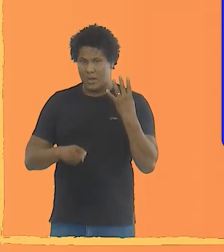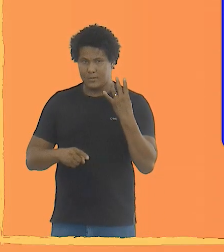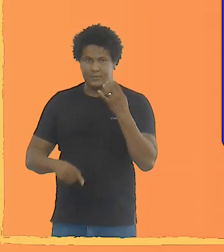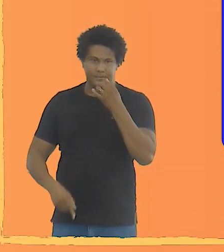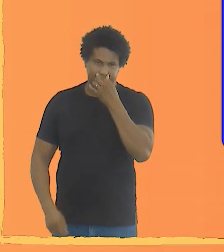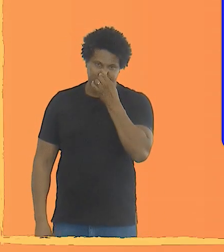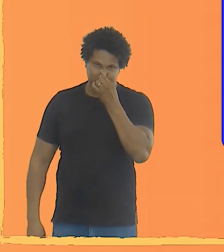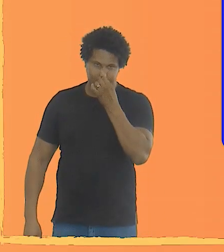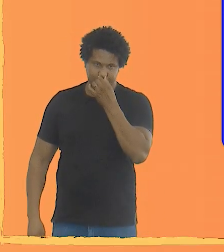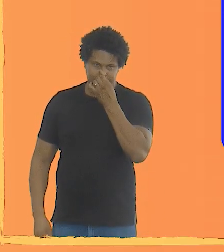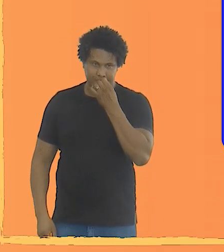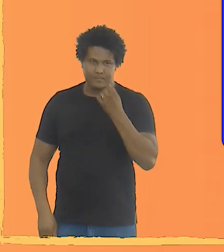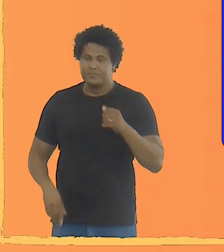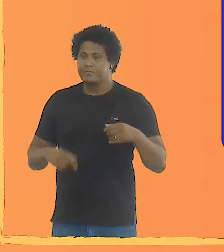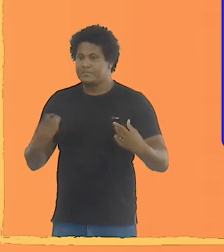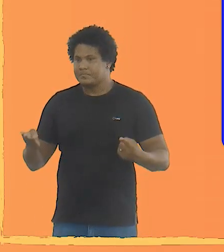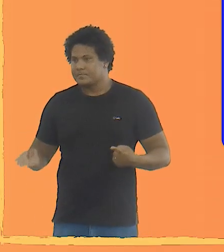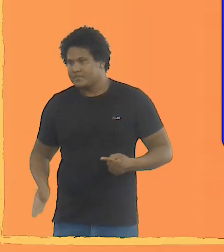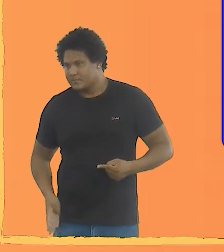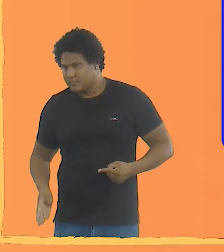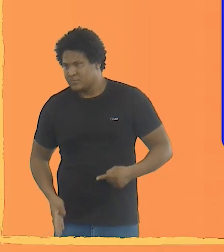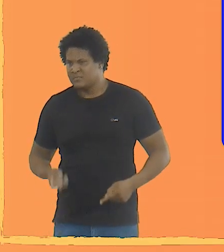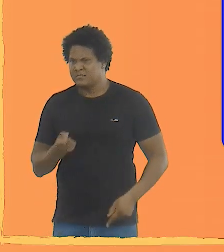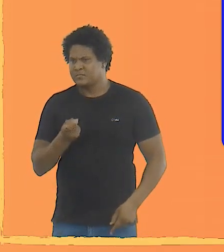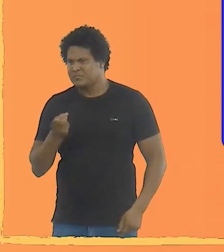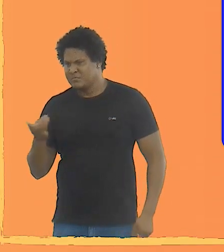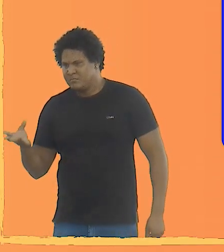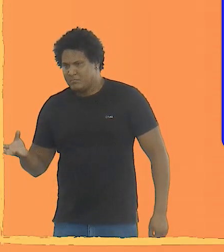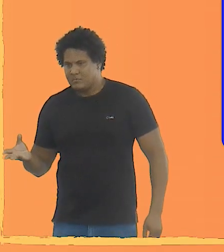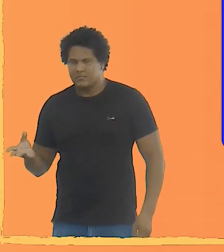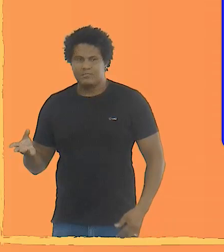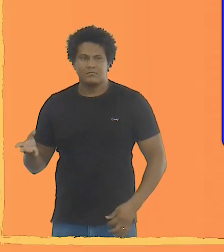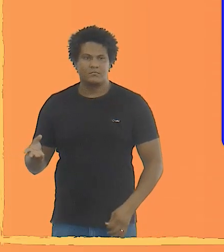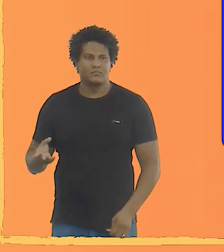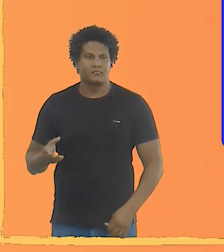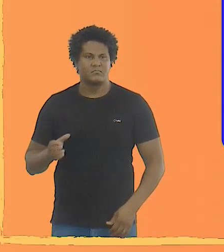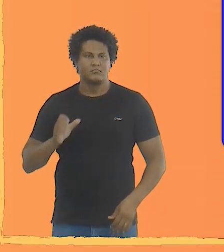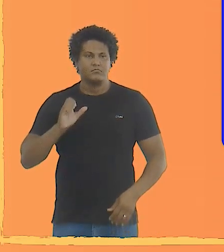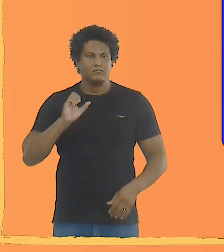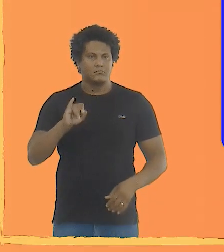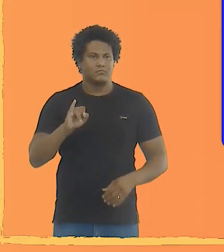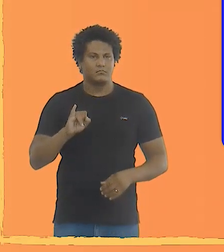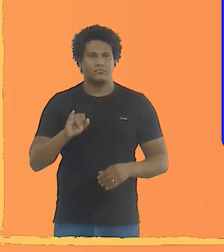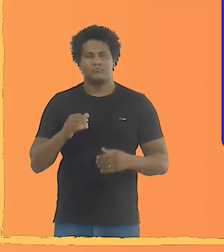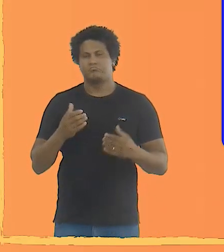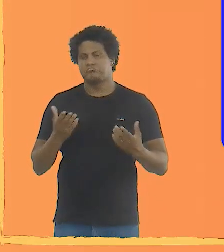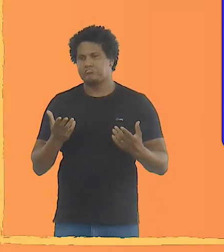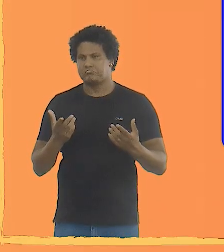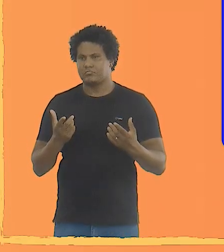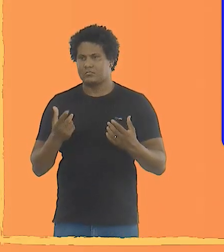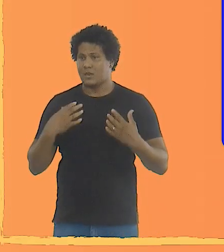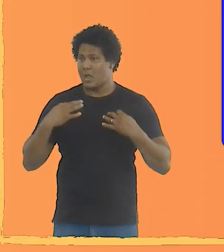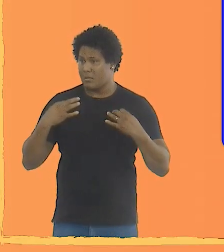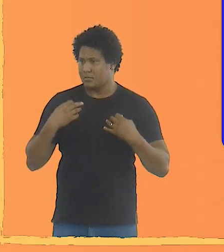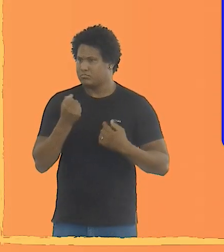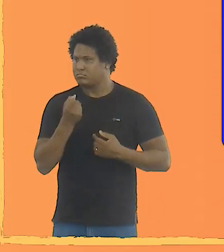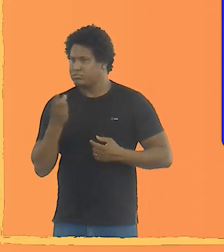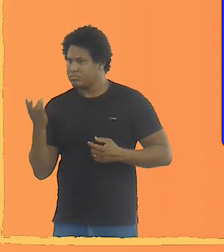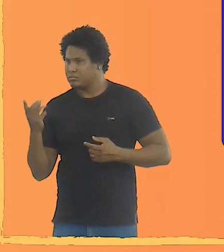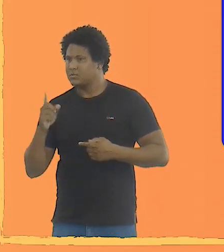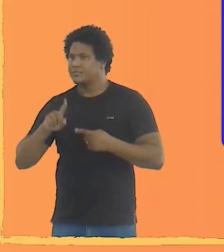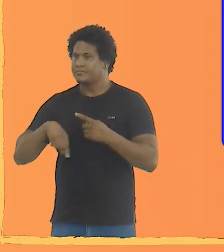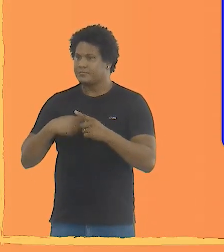saber a quantidade de calças que ele tem. Se a gente pegar a quantidade de camisas e multiplicar pela quantidade de calças, aí eu